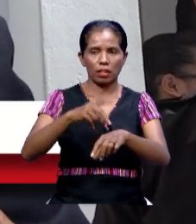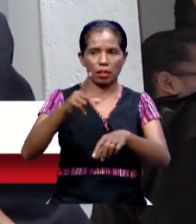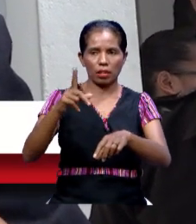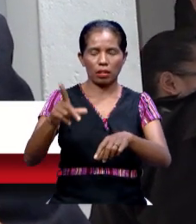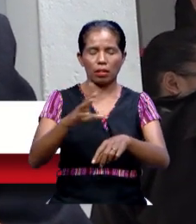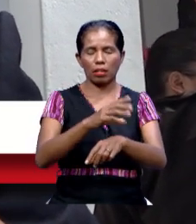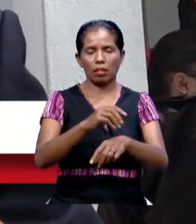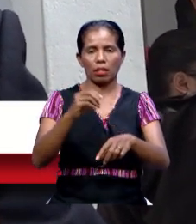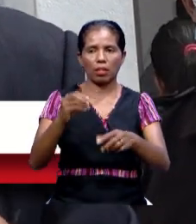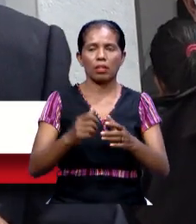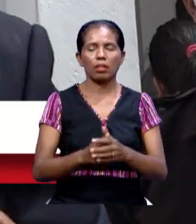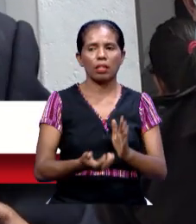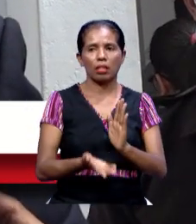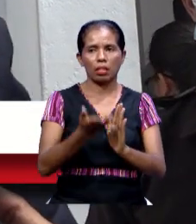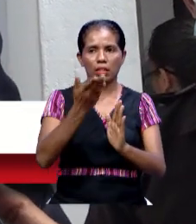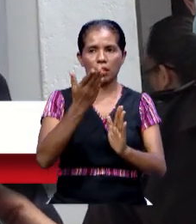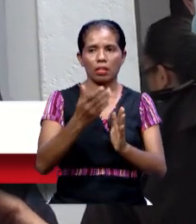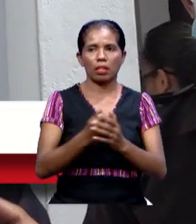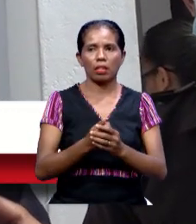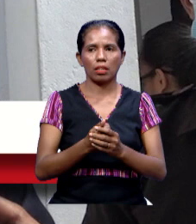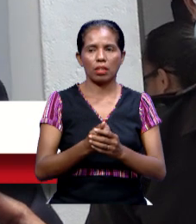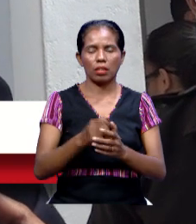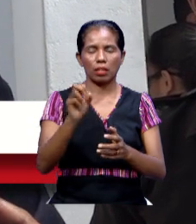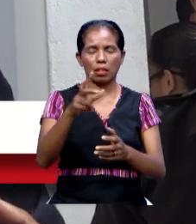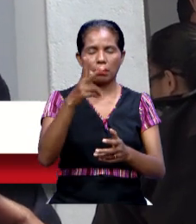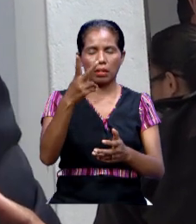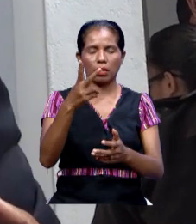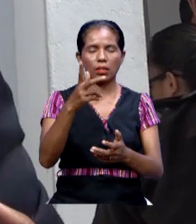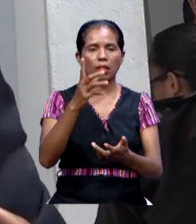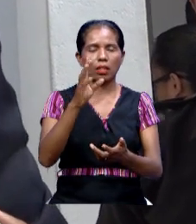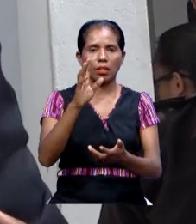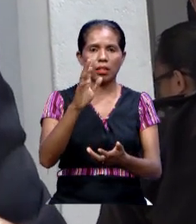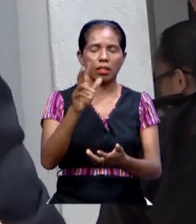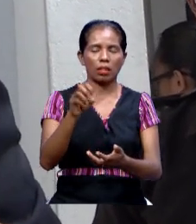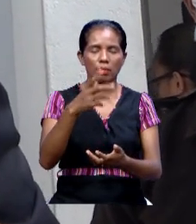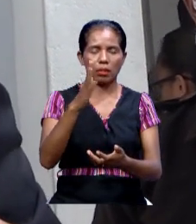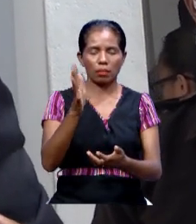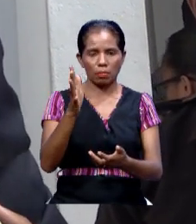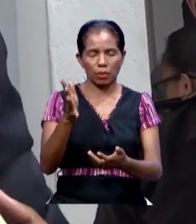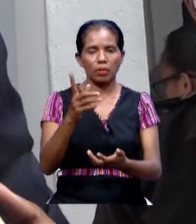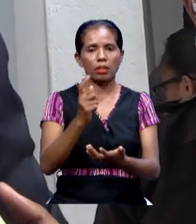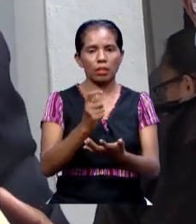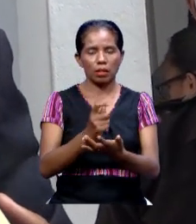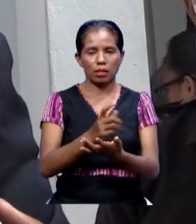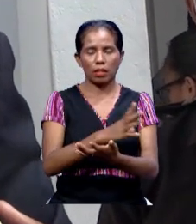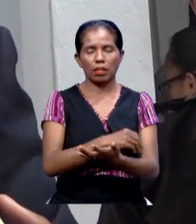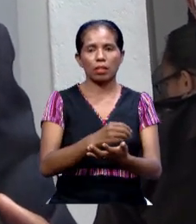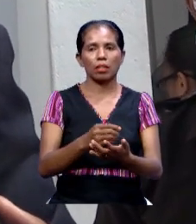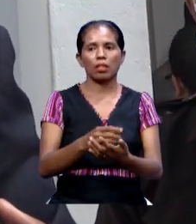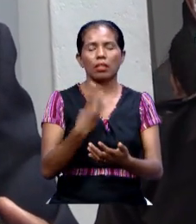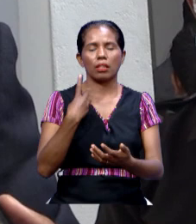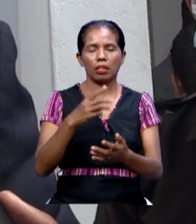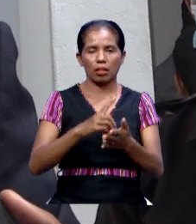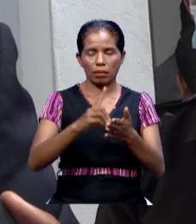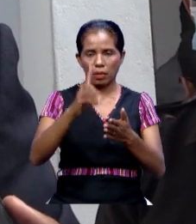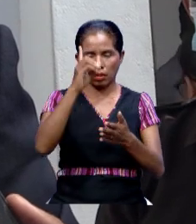berkali. Agora idane nih ya 3G, 350 centavos ini entah kita penting ke arah filah vali masih spera kata semana